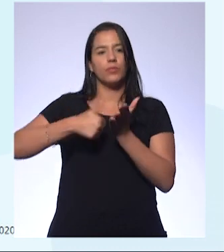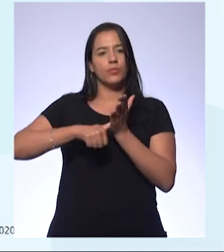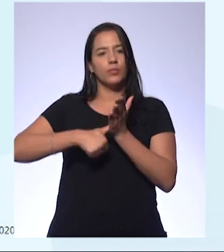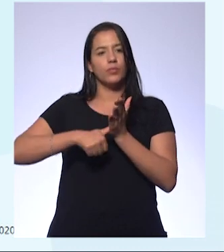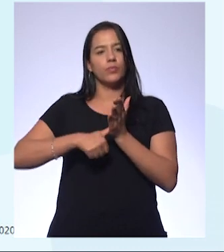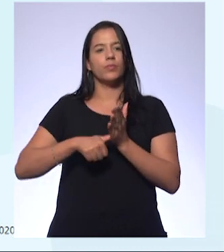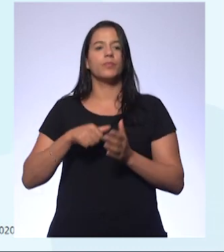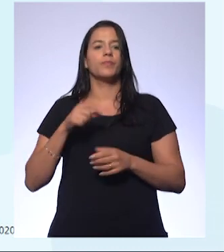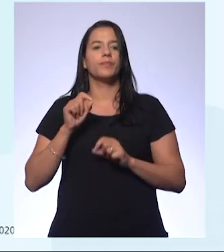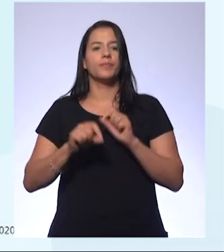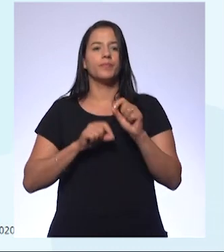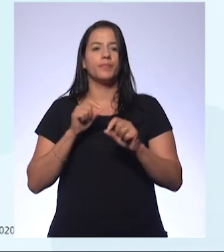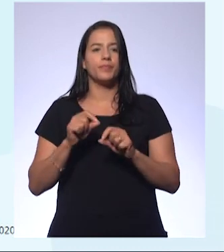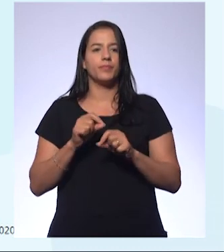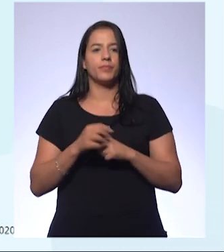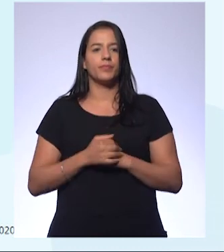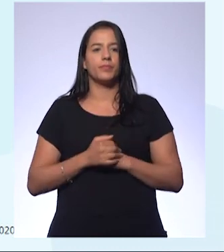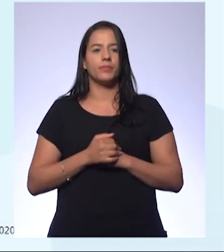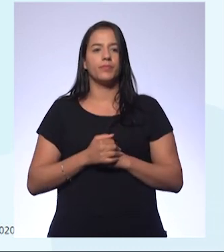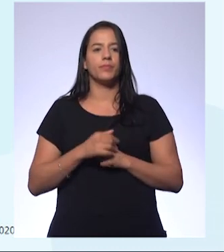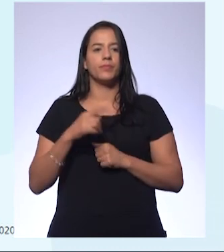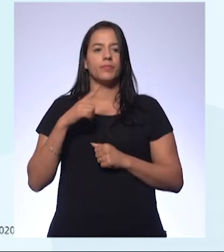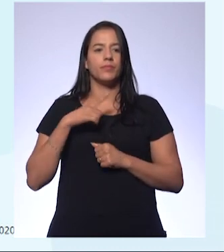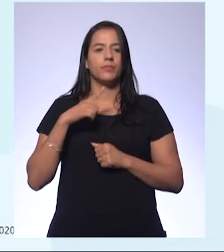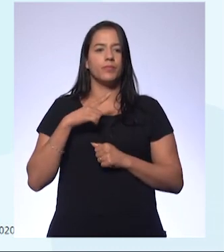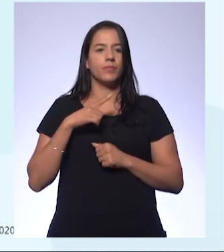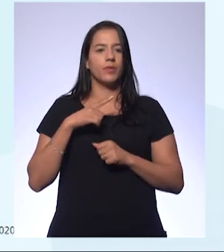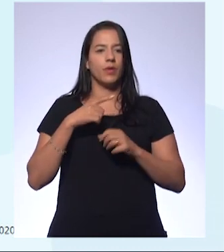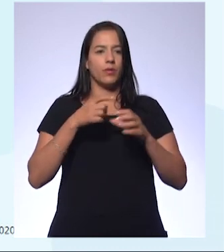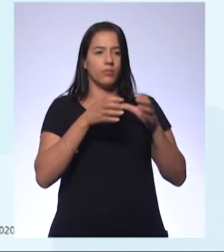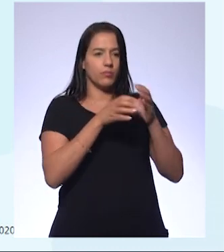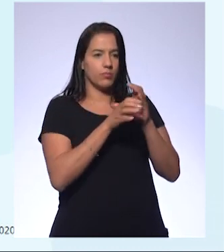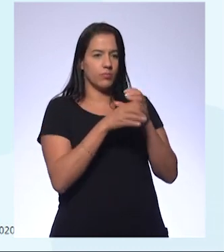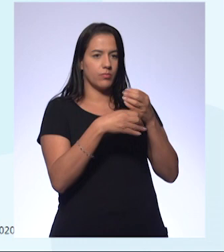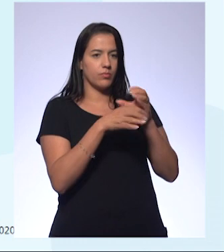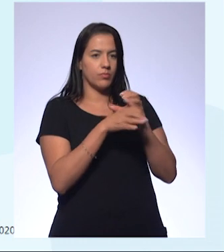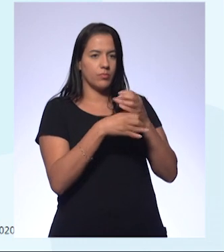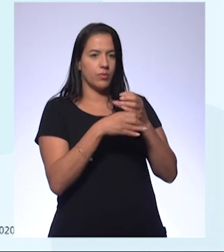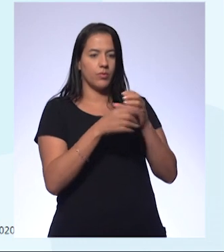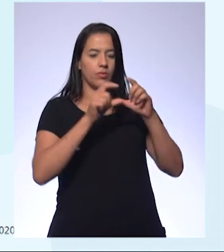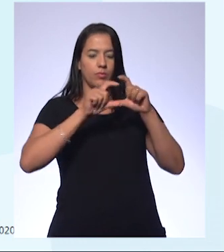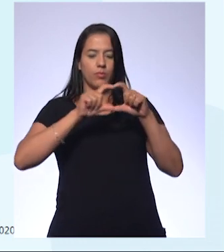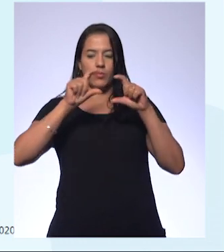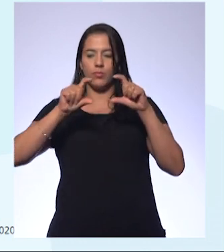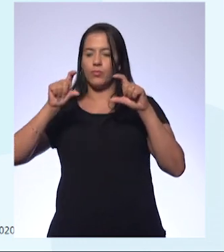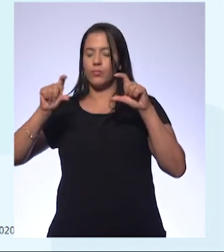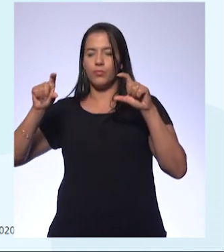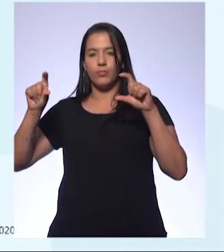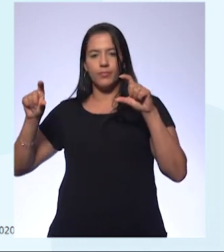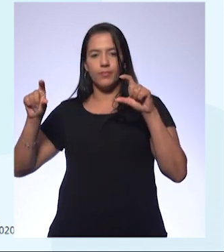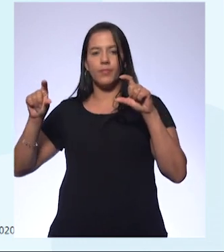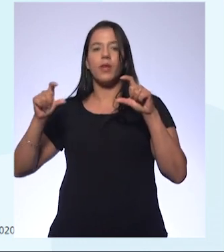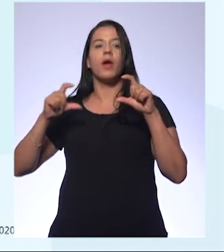isso em um tubo de ensaio. Isso vai passar por um processo